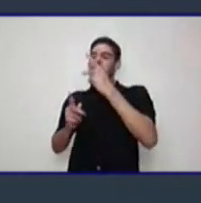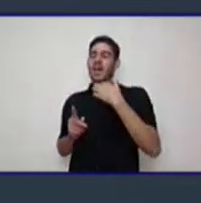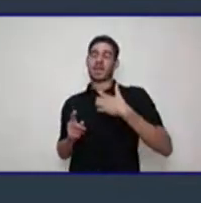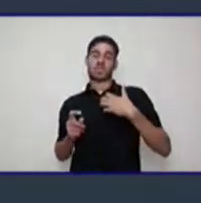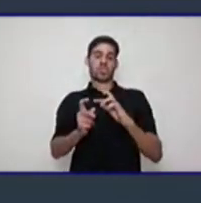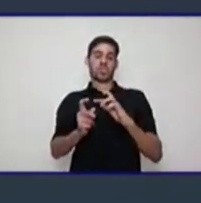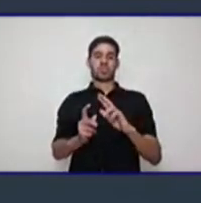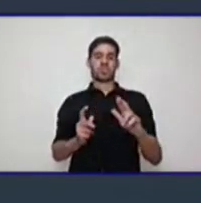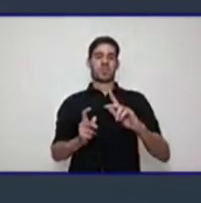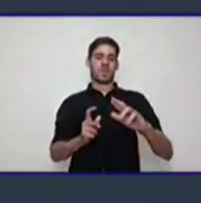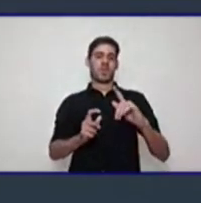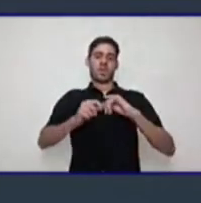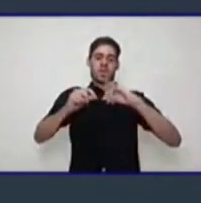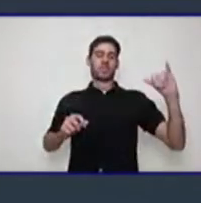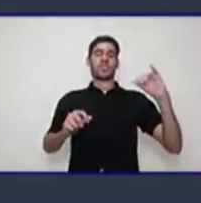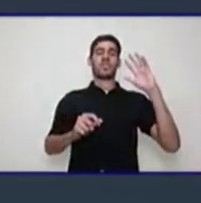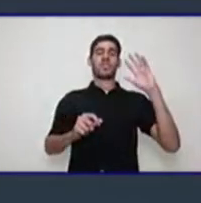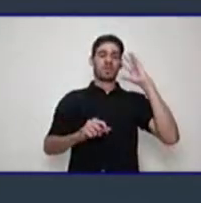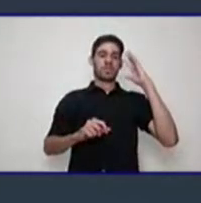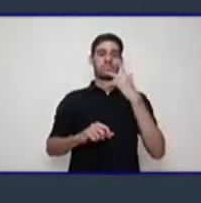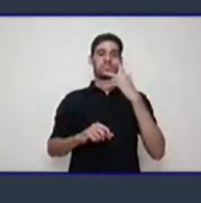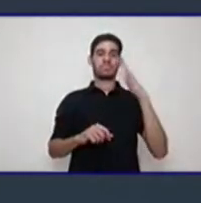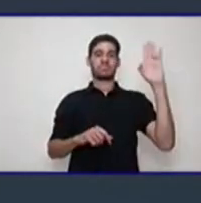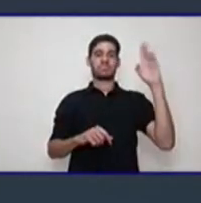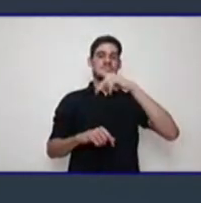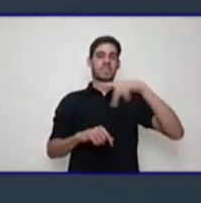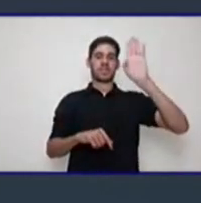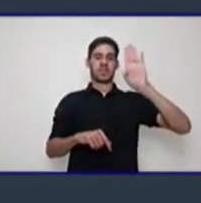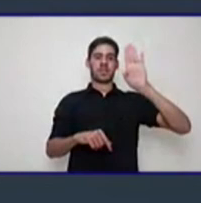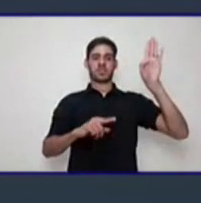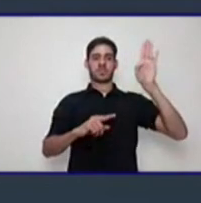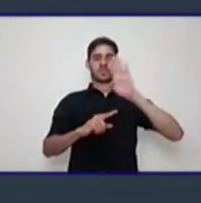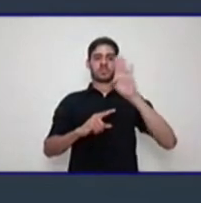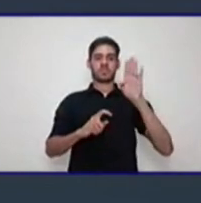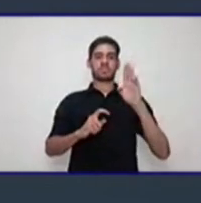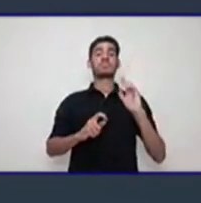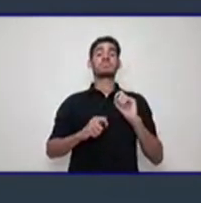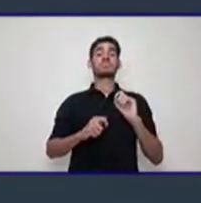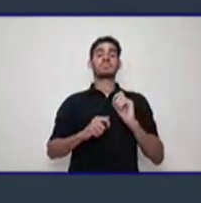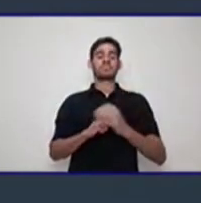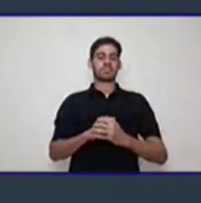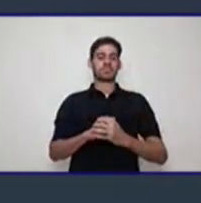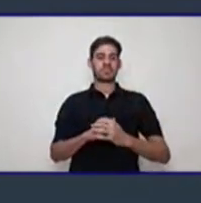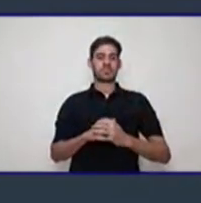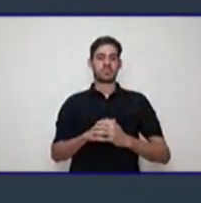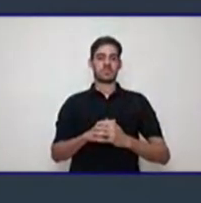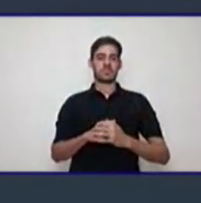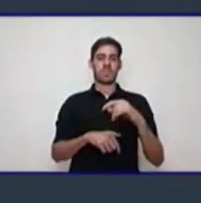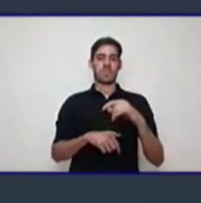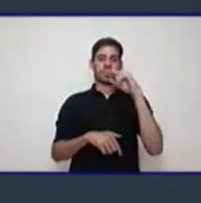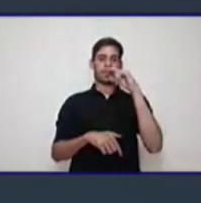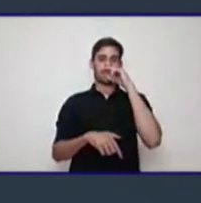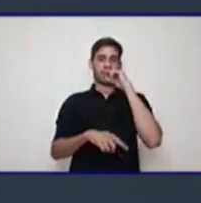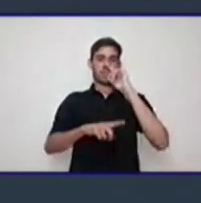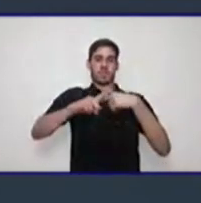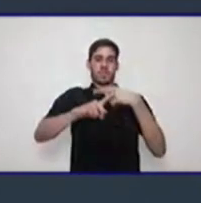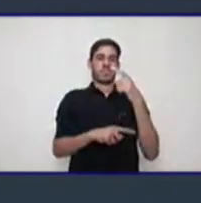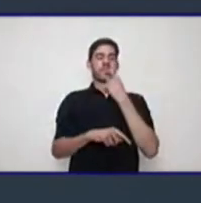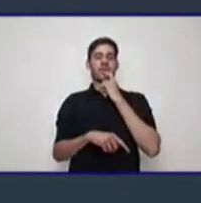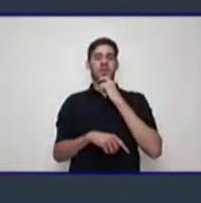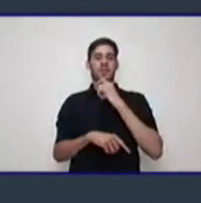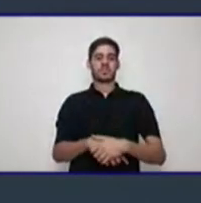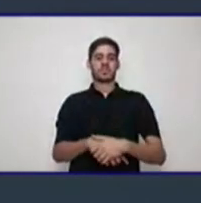Proclamo o resultado. Presidente, presidente. Pois não? Ministro Fachin, em seguida, ministro Salomão. Pois não?